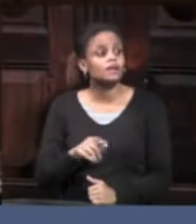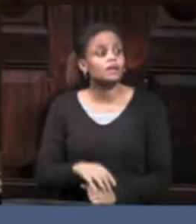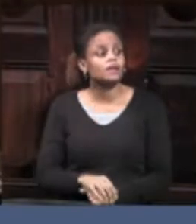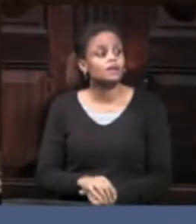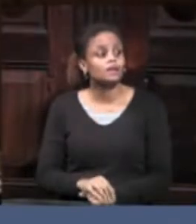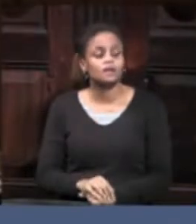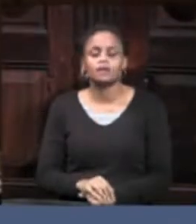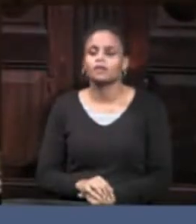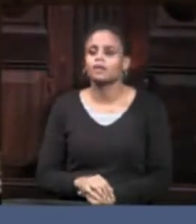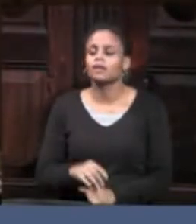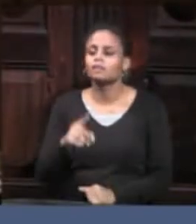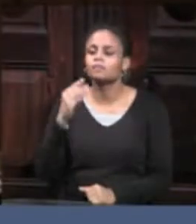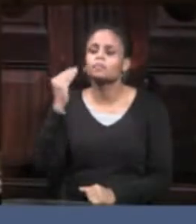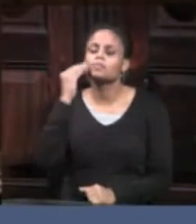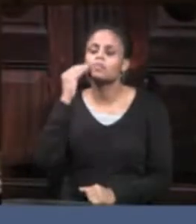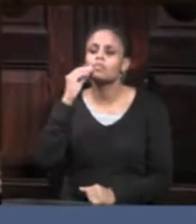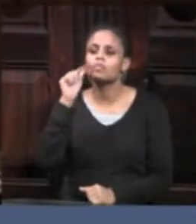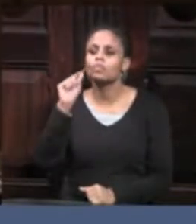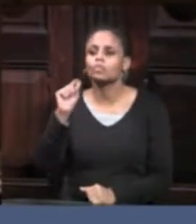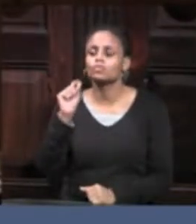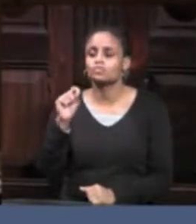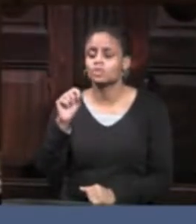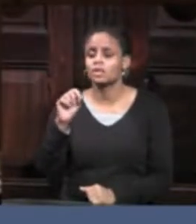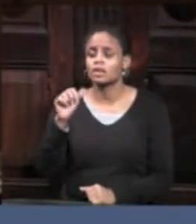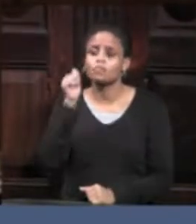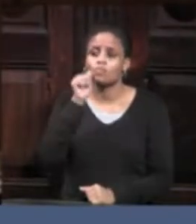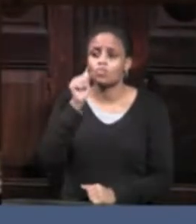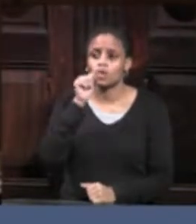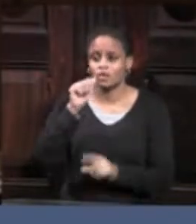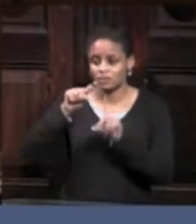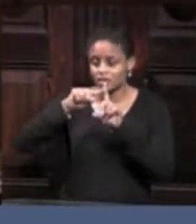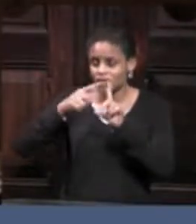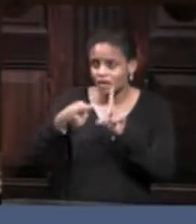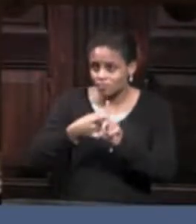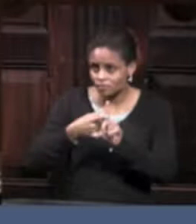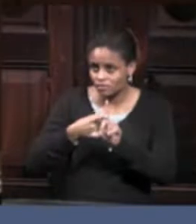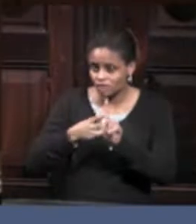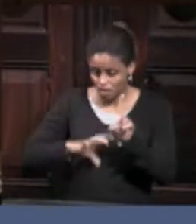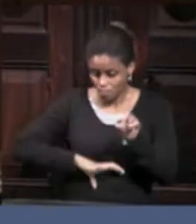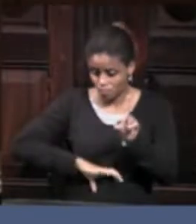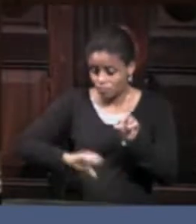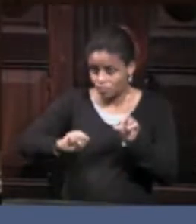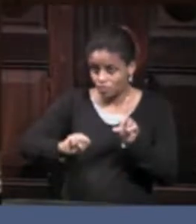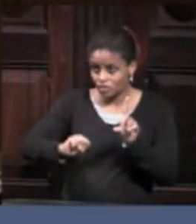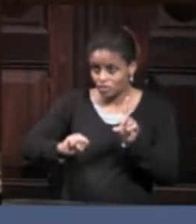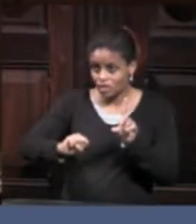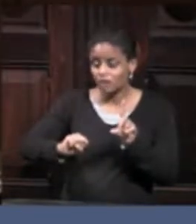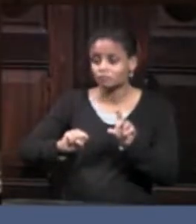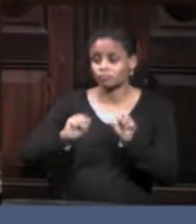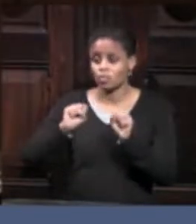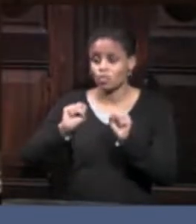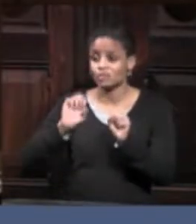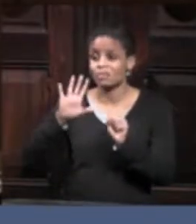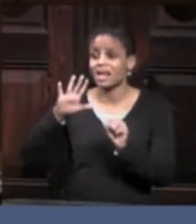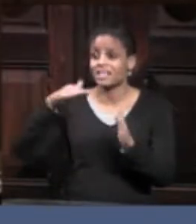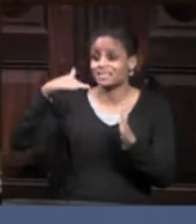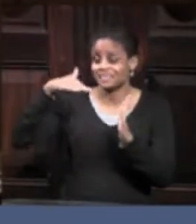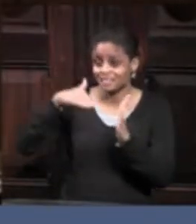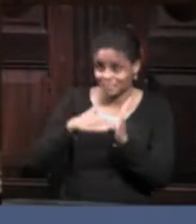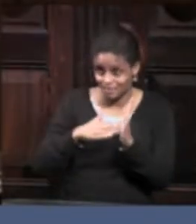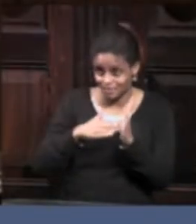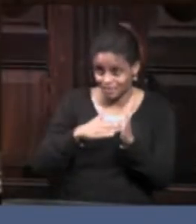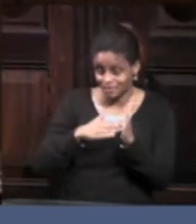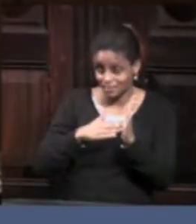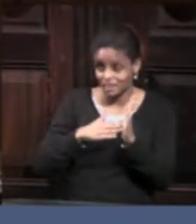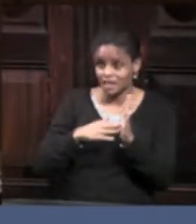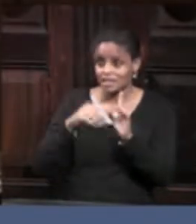descriminalizar o aborto até a 12ª semana e julgar assim a